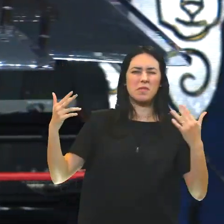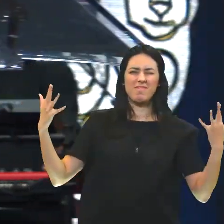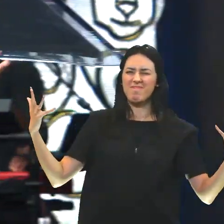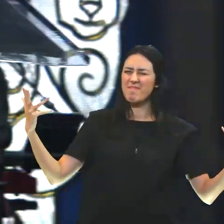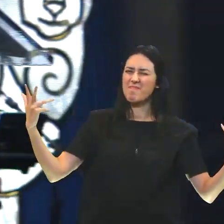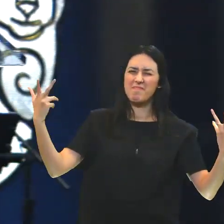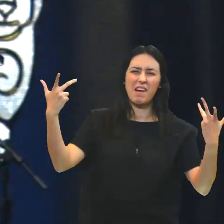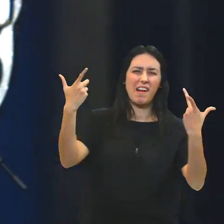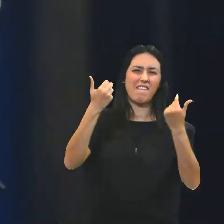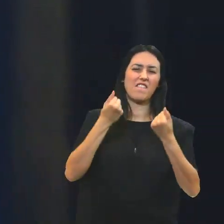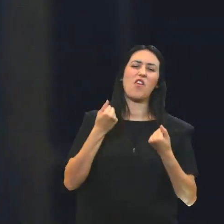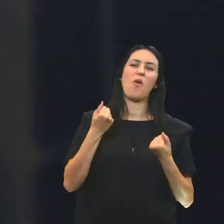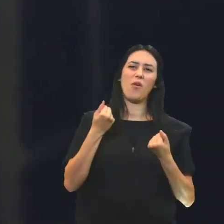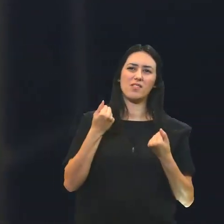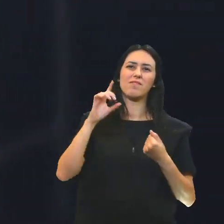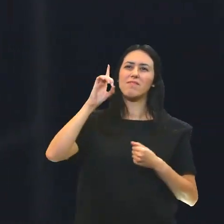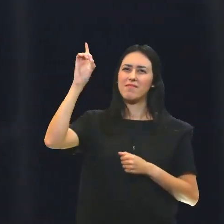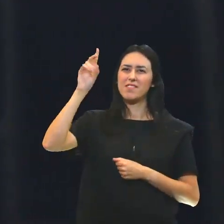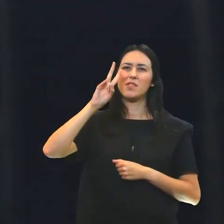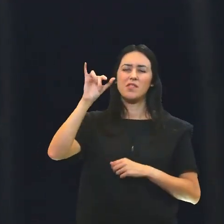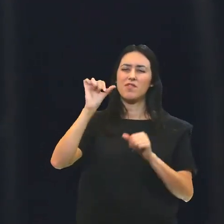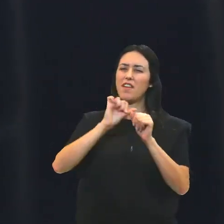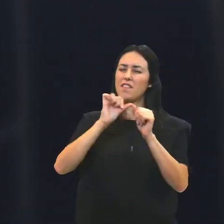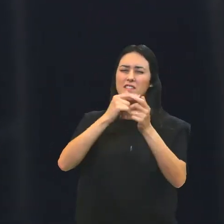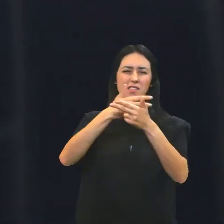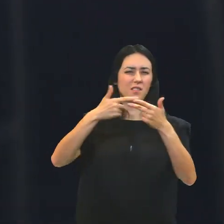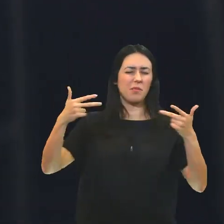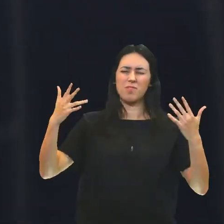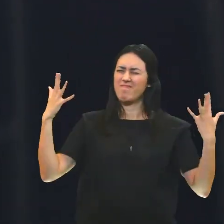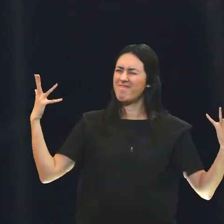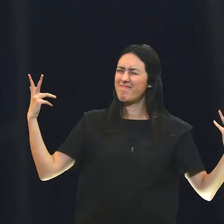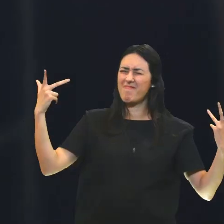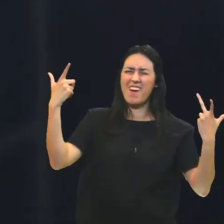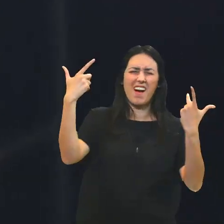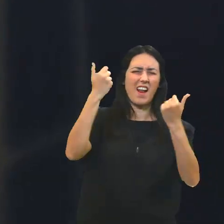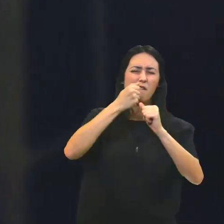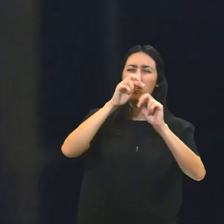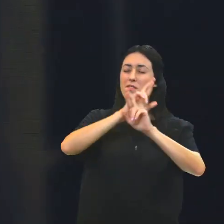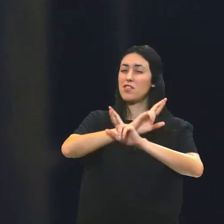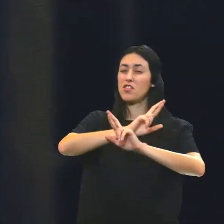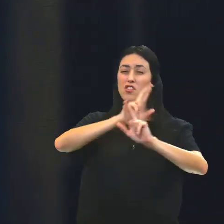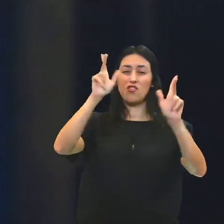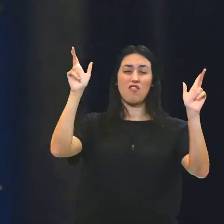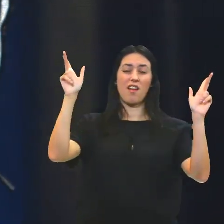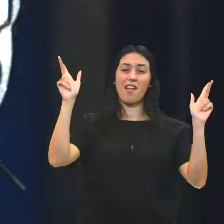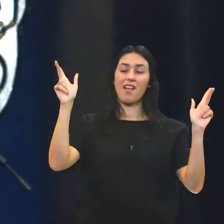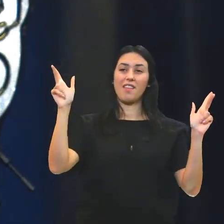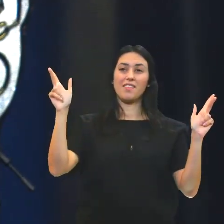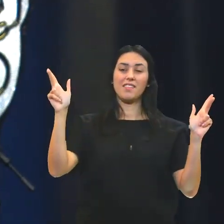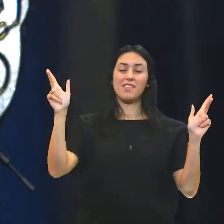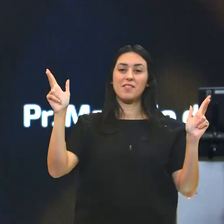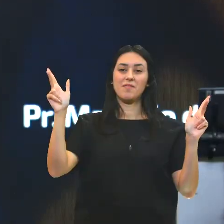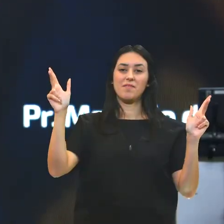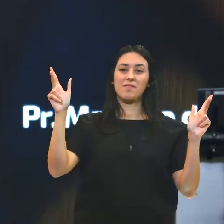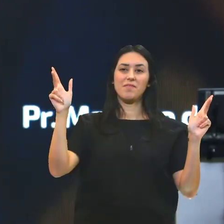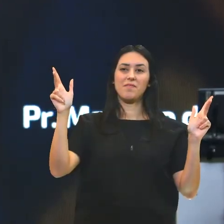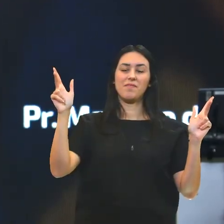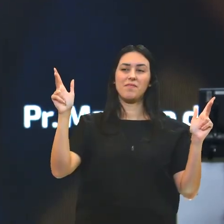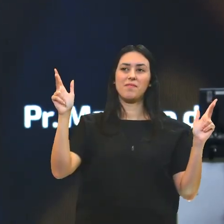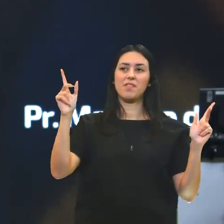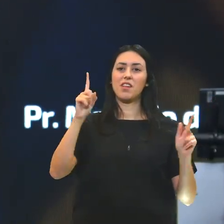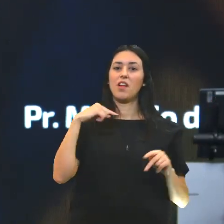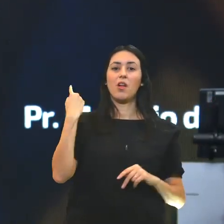o extraordinário, o sobrenatural, aquilo que é divino, completamente sem que a gente